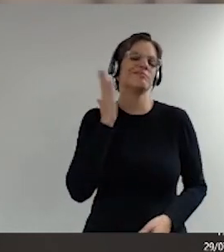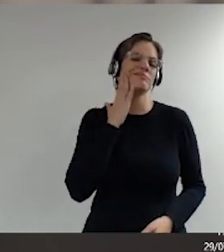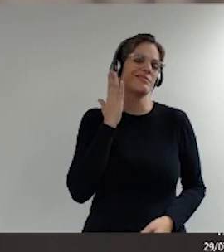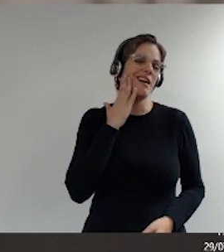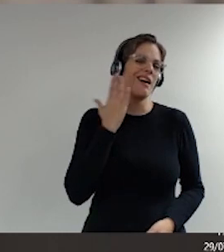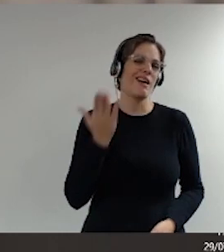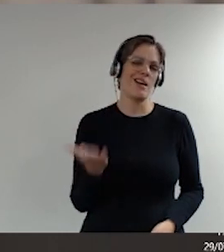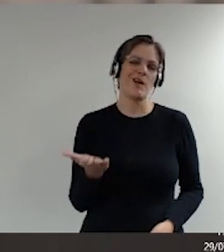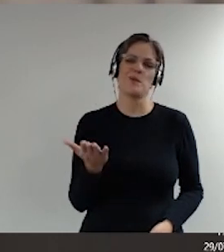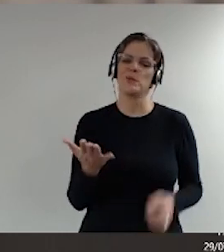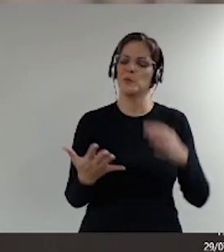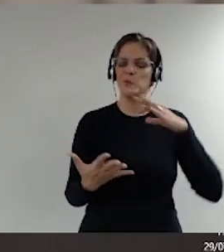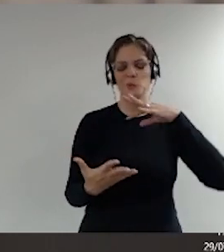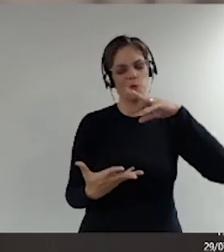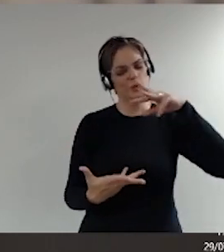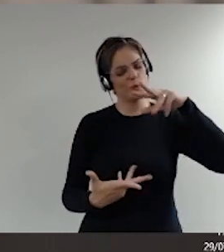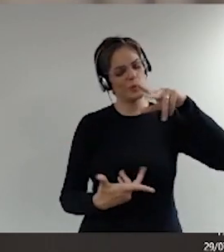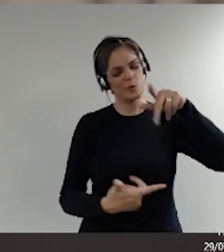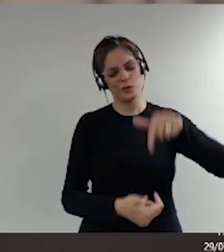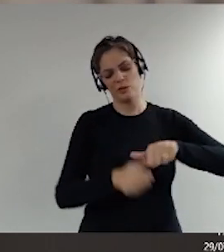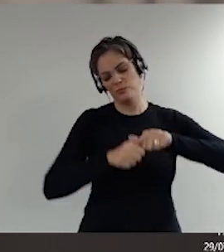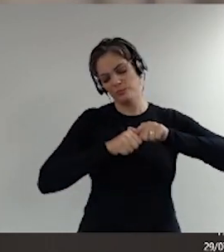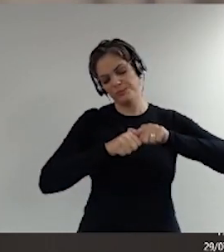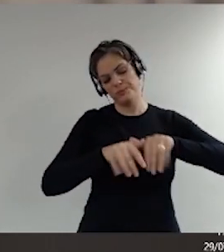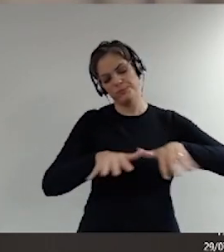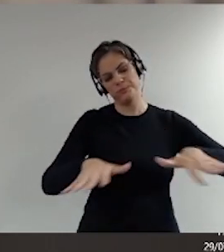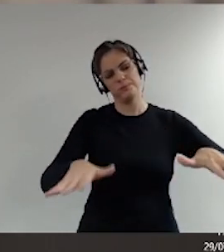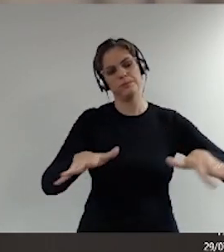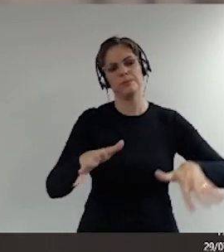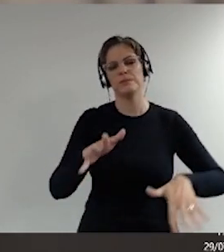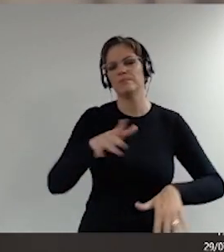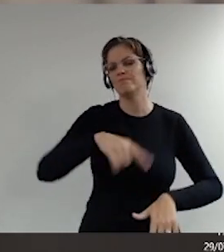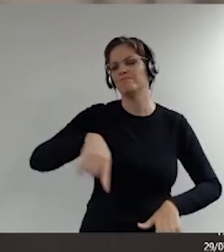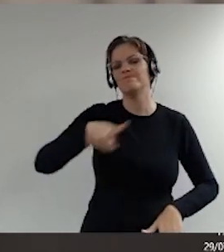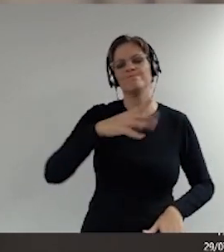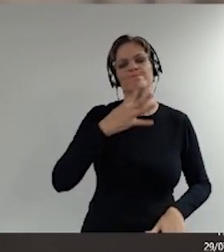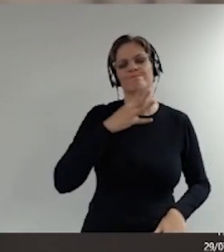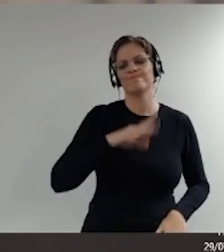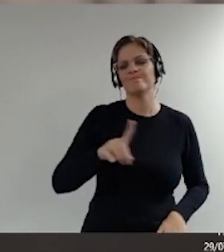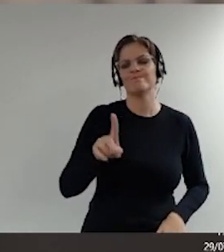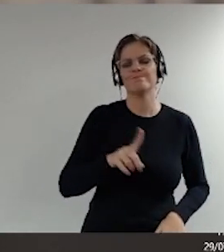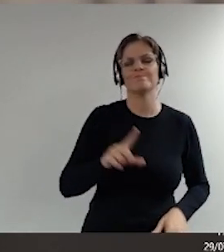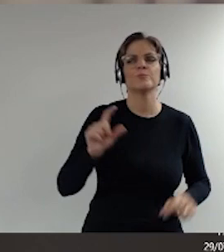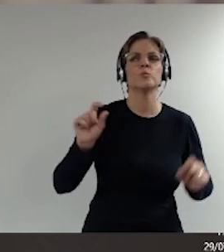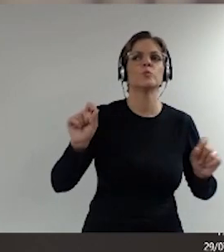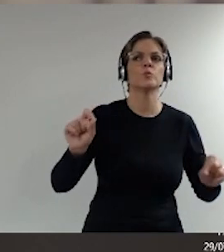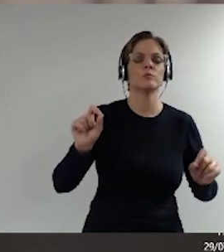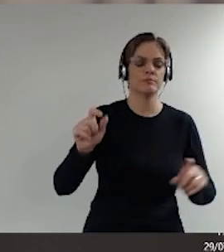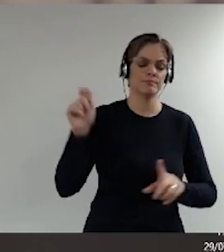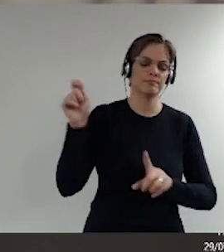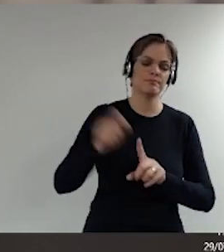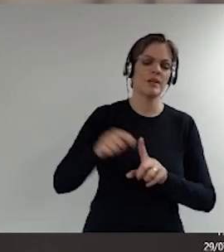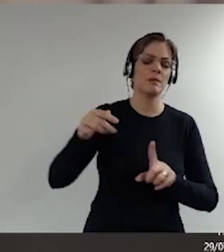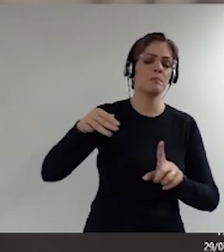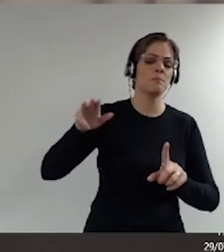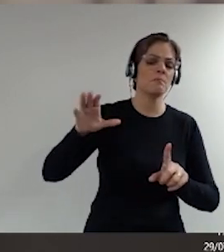pandemia mundial, muito desconhecida ainda em março, início de